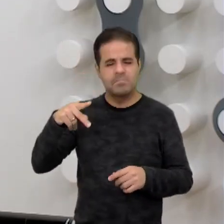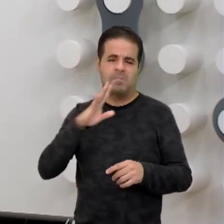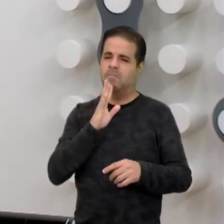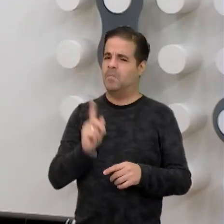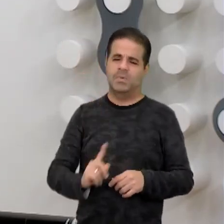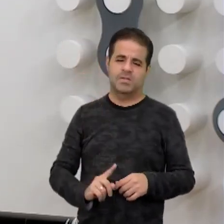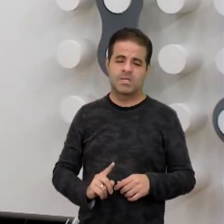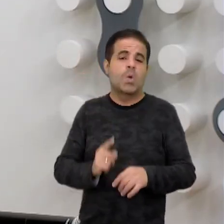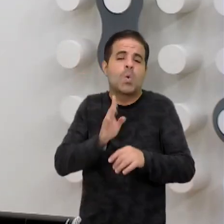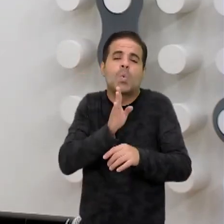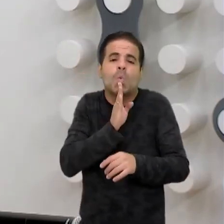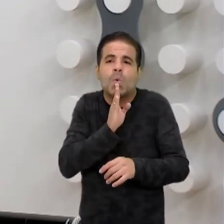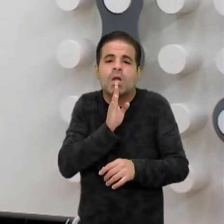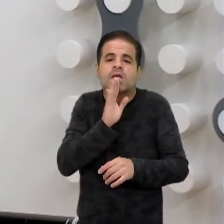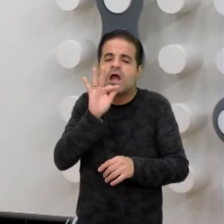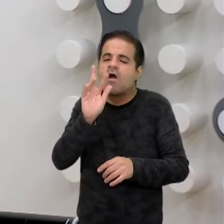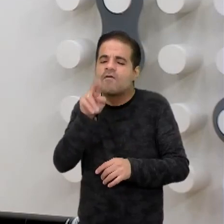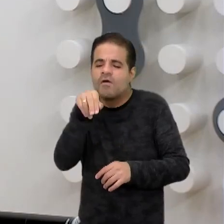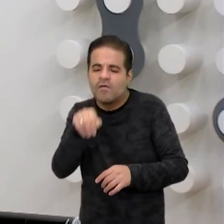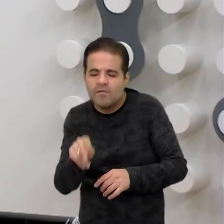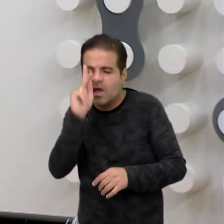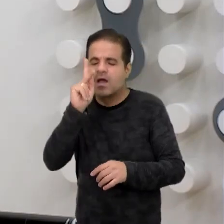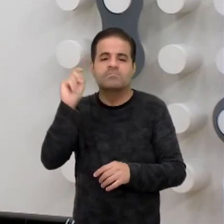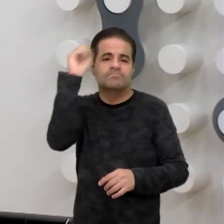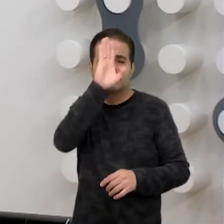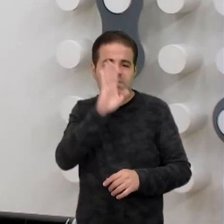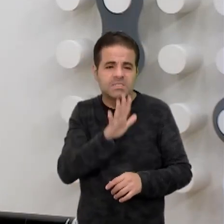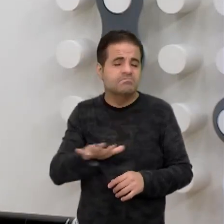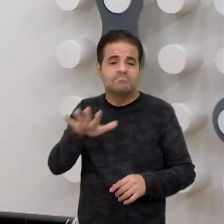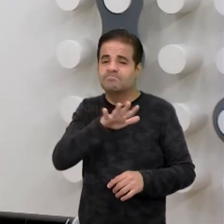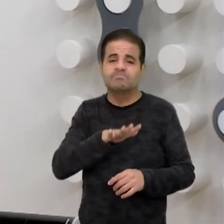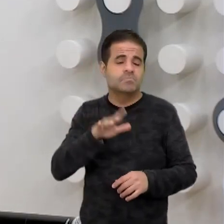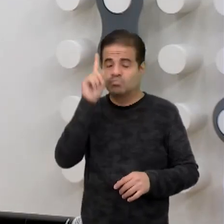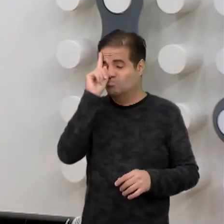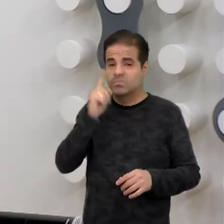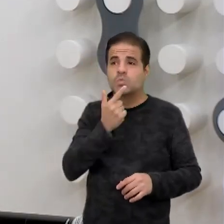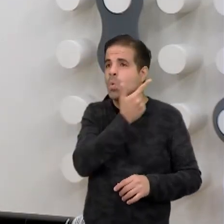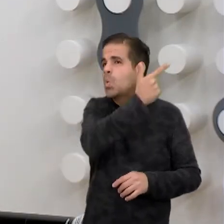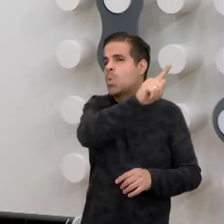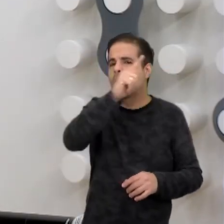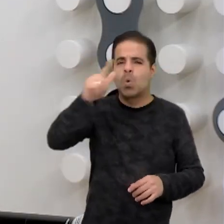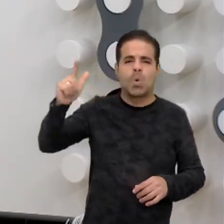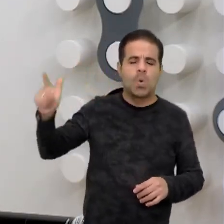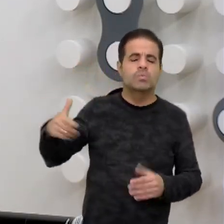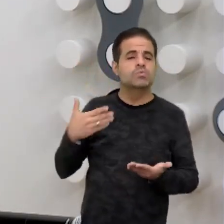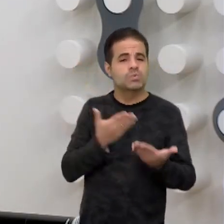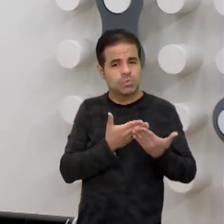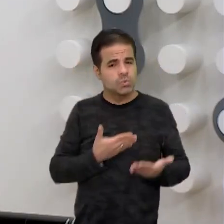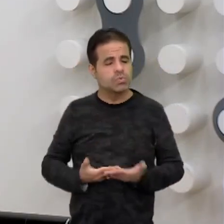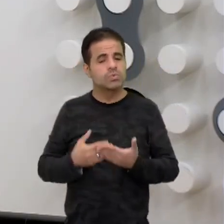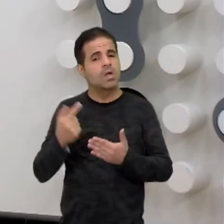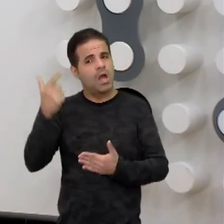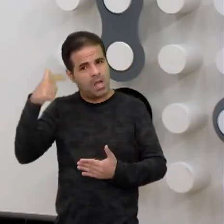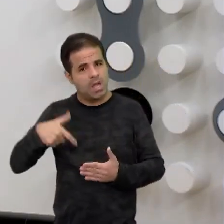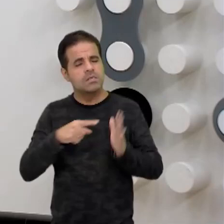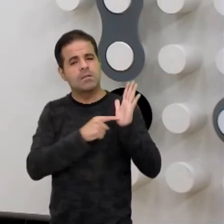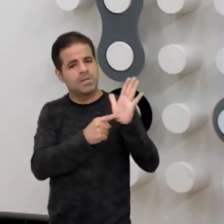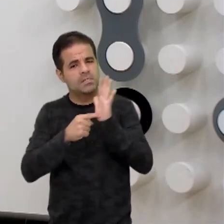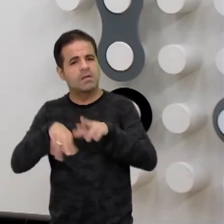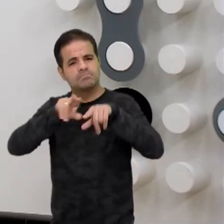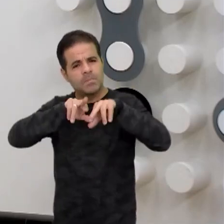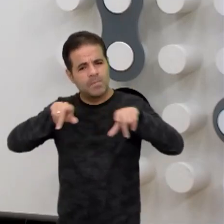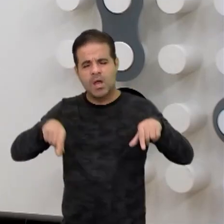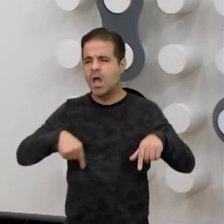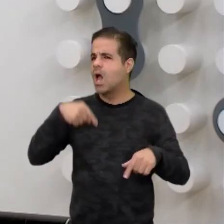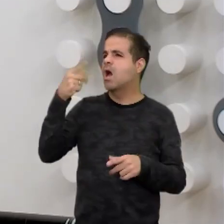um determinado tipo de funk brasileiro, nacional, e daí os estudantes eles apresentaram diversos outros que eu não